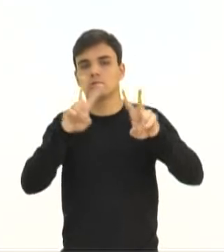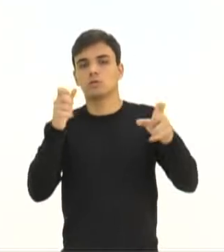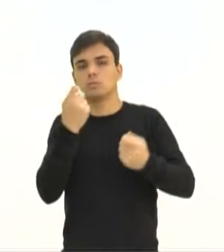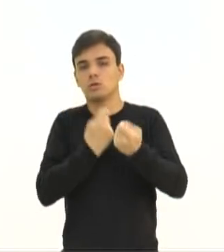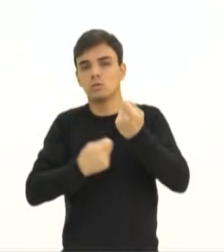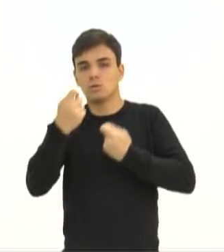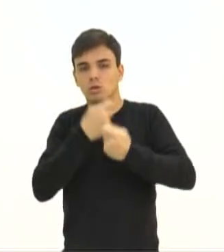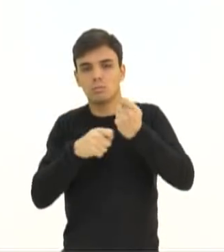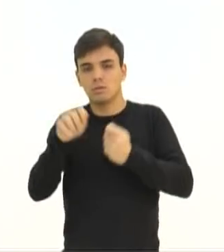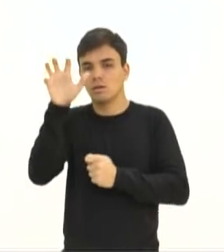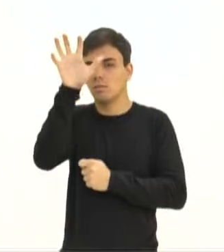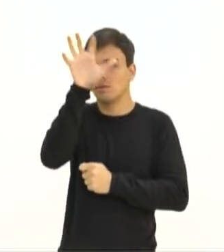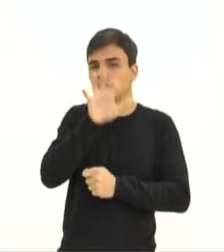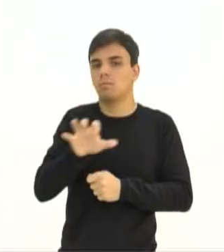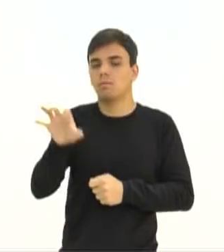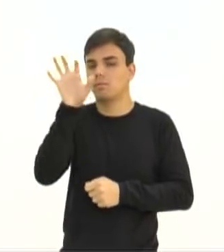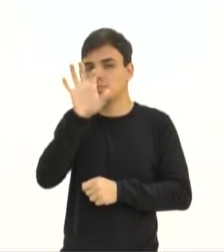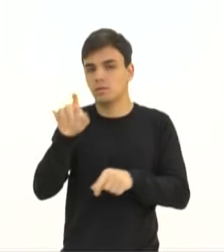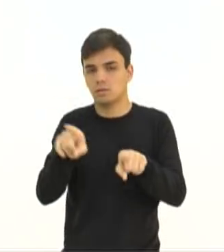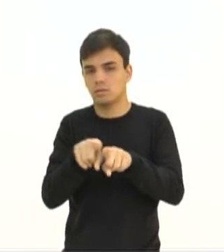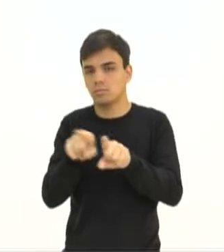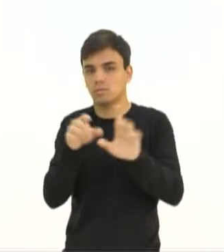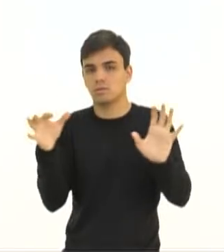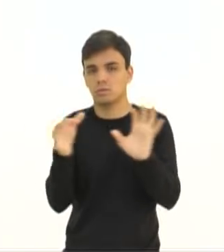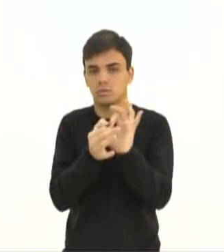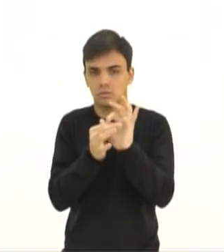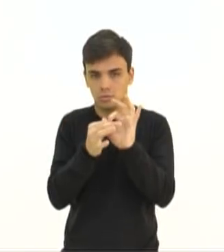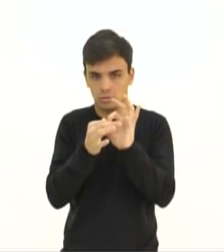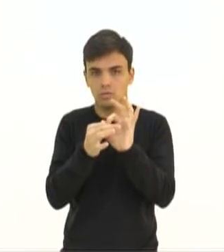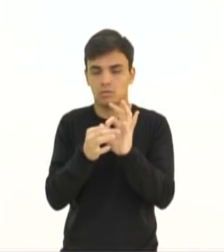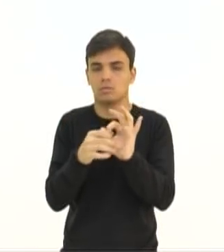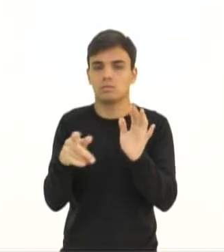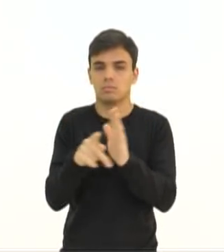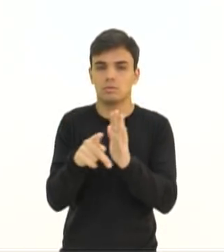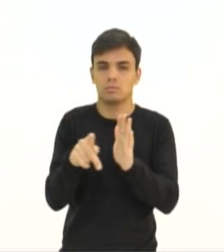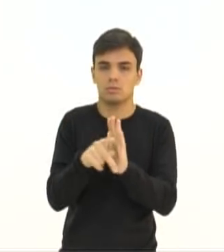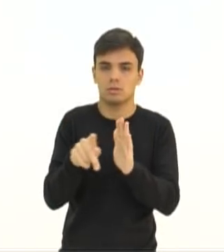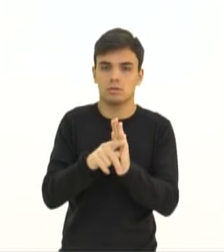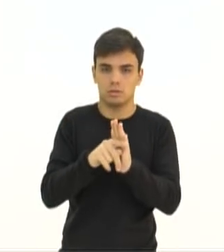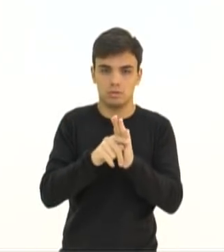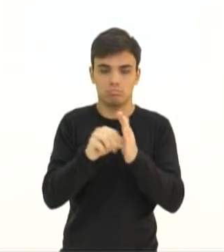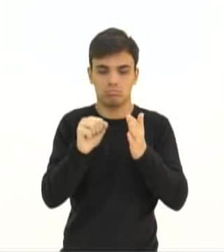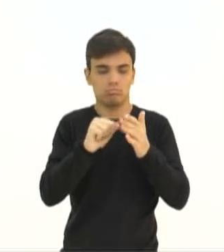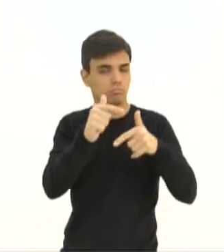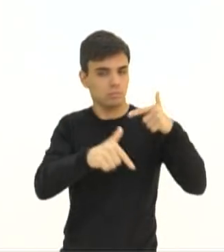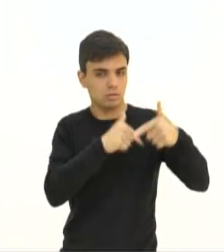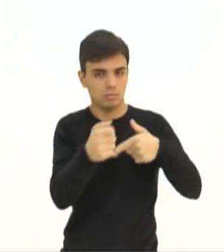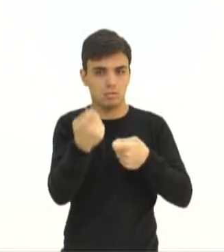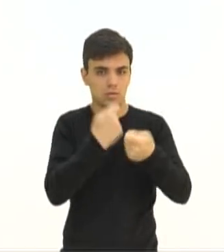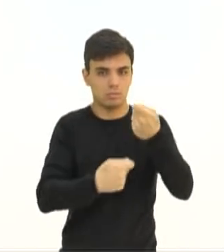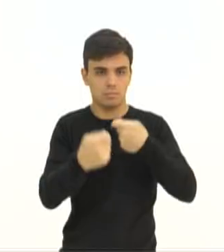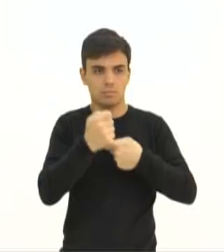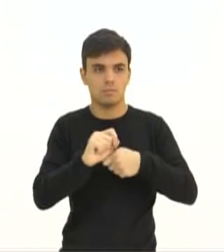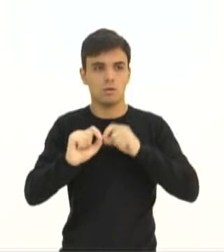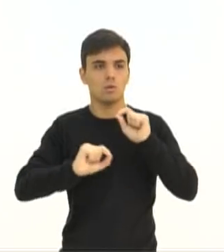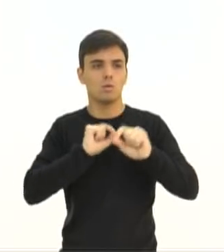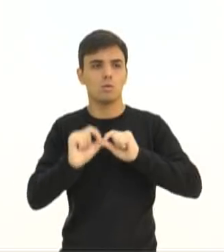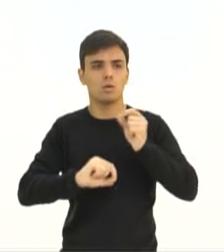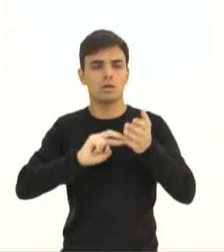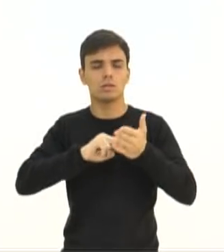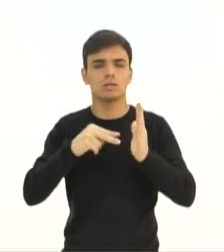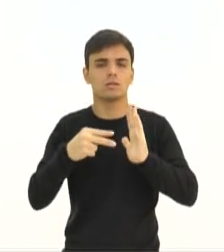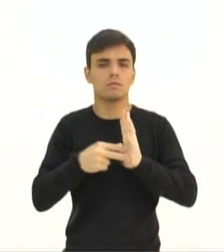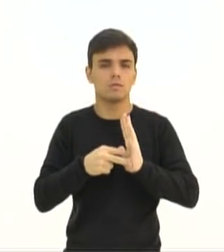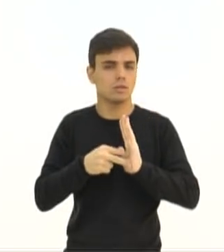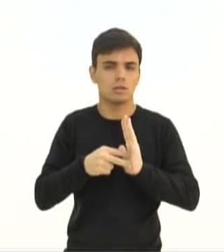Então pensar no PIB, ele está ligado diretamente às atividades econômicas. O que significa essa sigla?